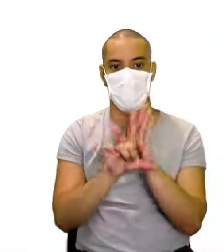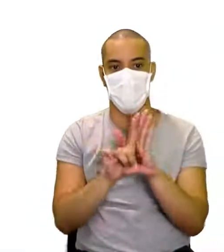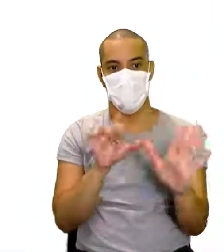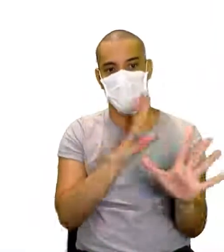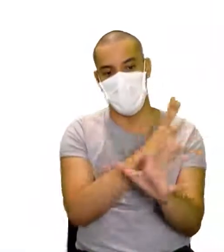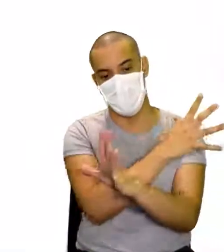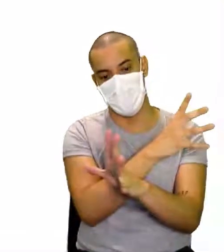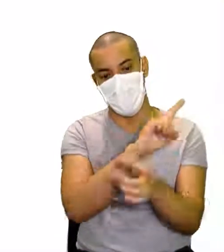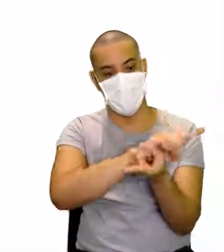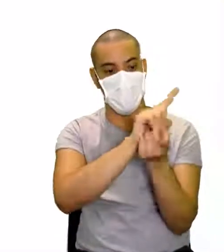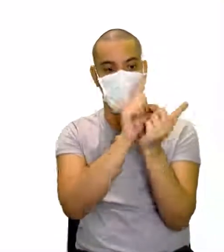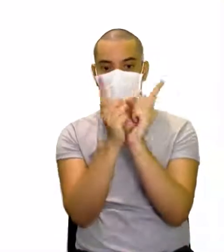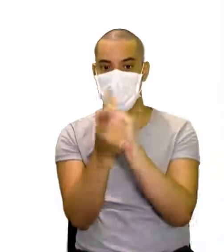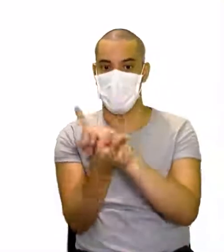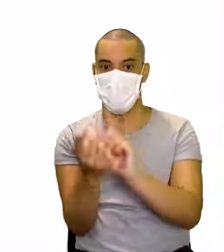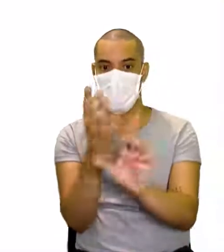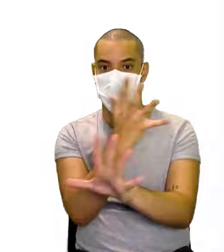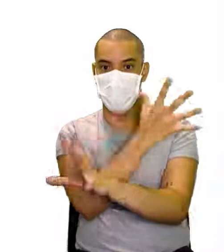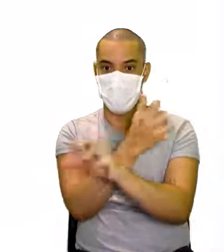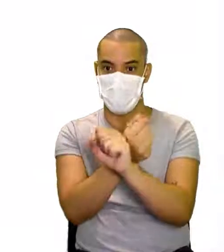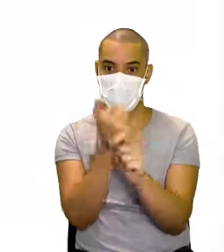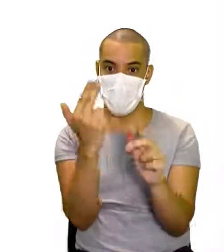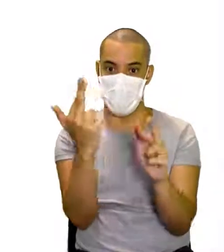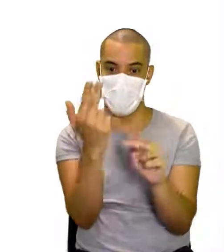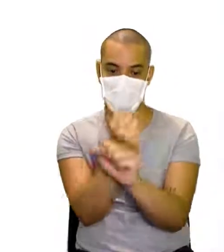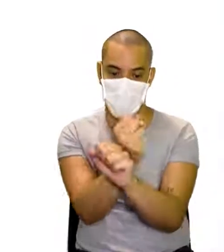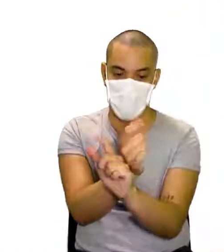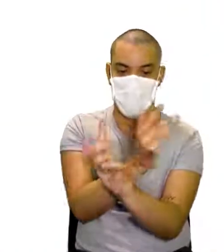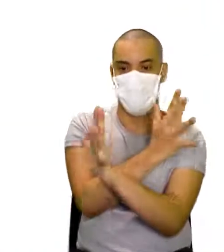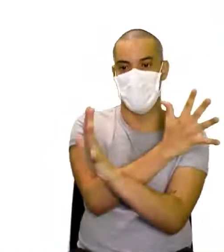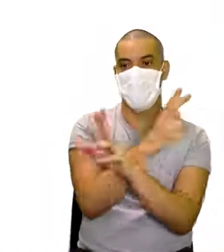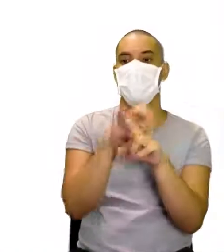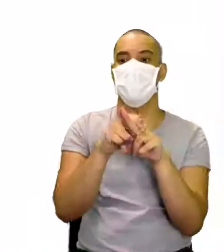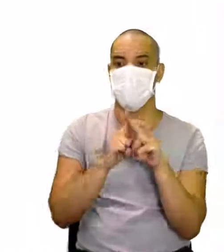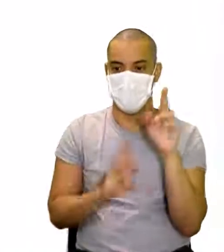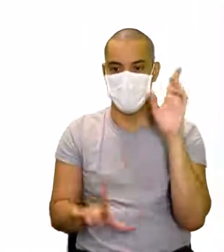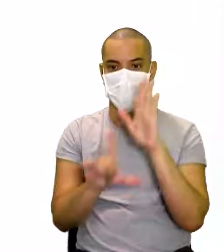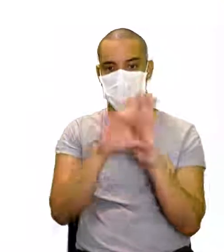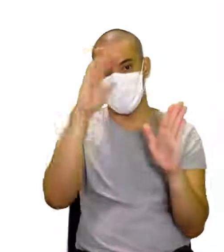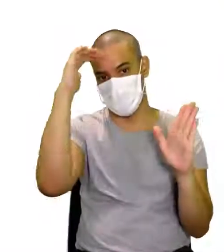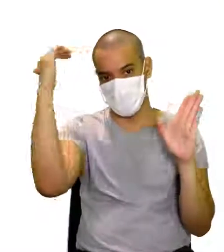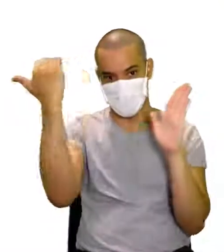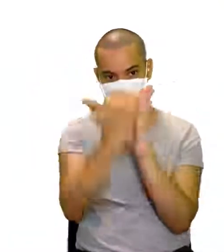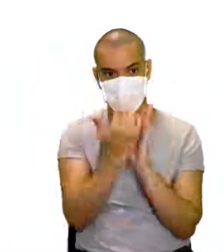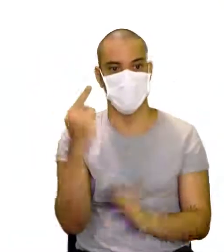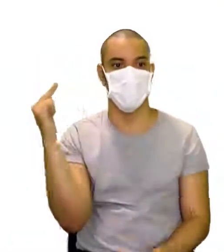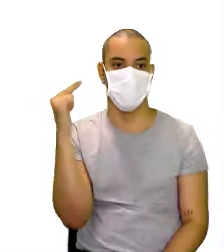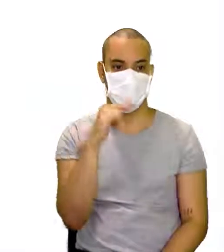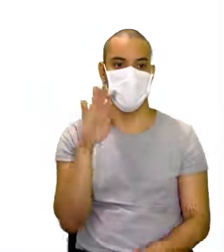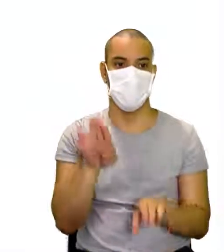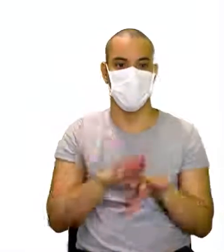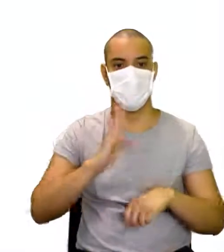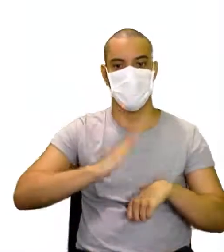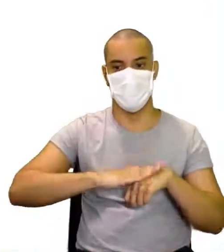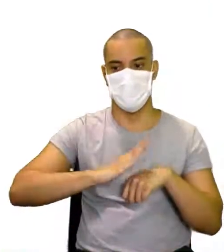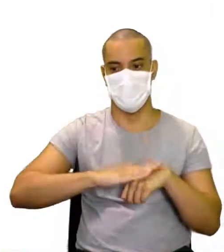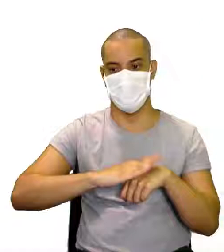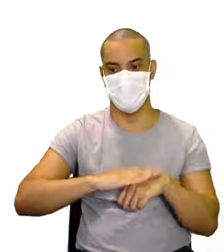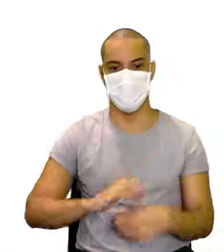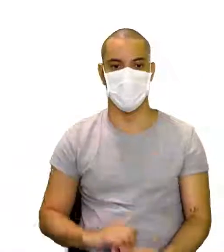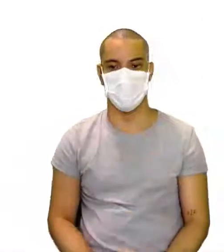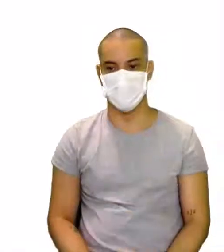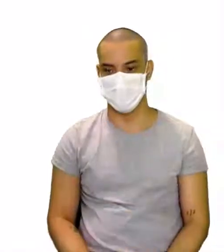atraem, iguais se repelem, também a gente pode associar a ele, ok? Diretamente associada